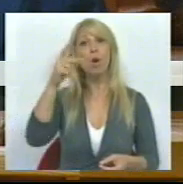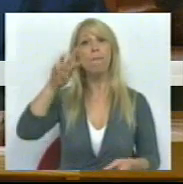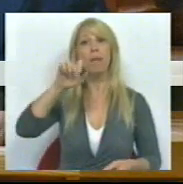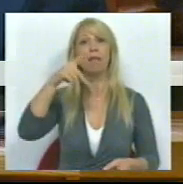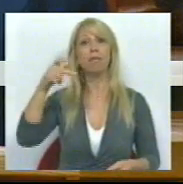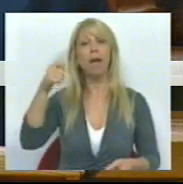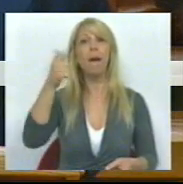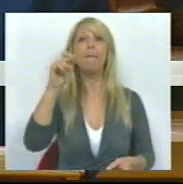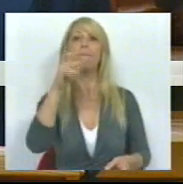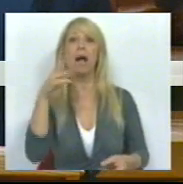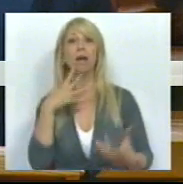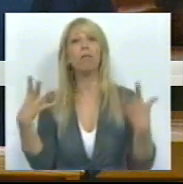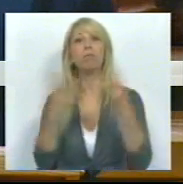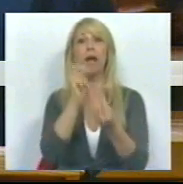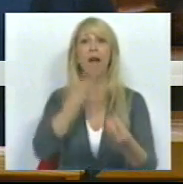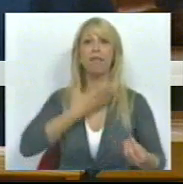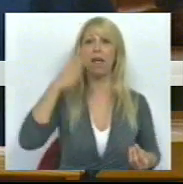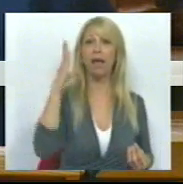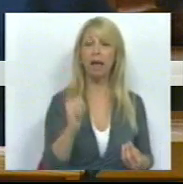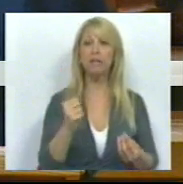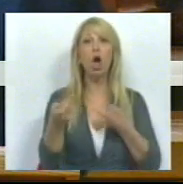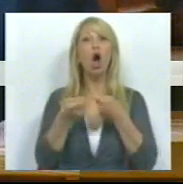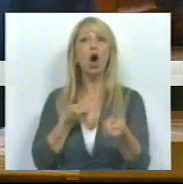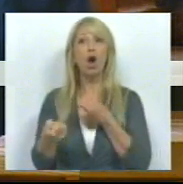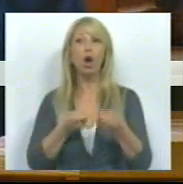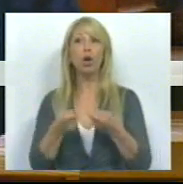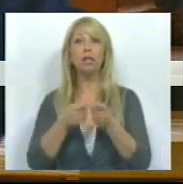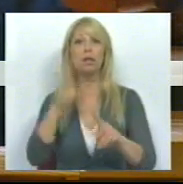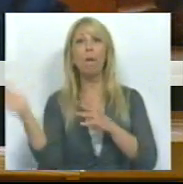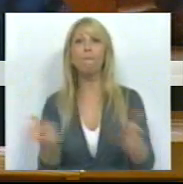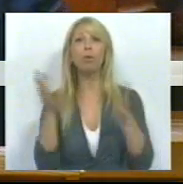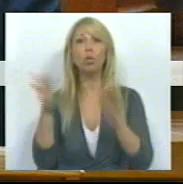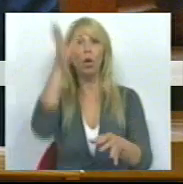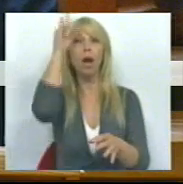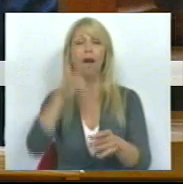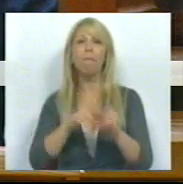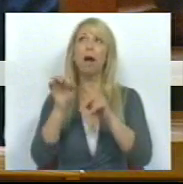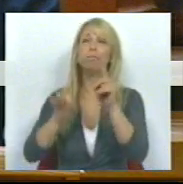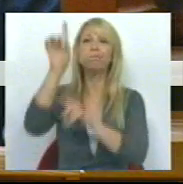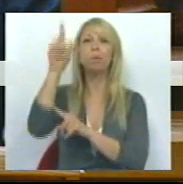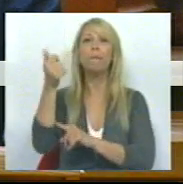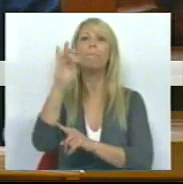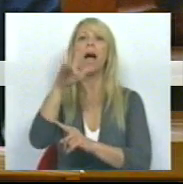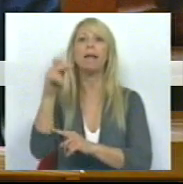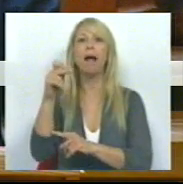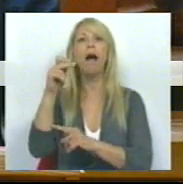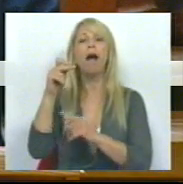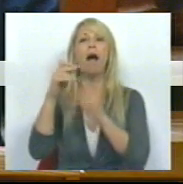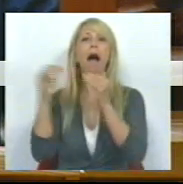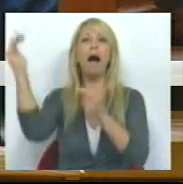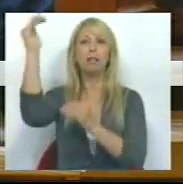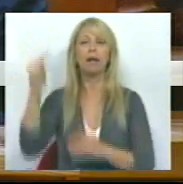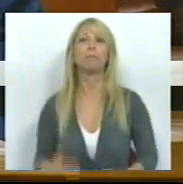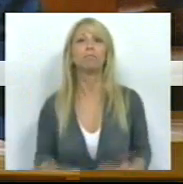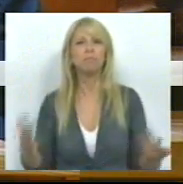das ADS, Organizações de Produtores Pecuários da Beira Alta. E estranha